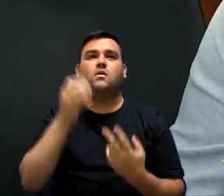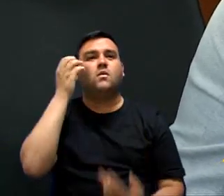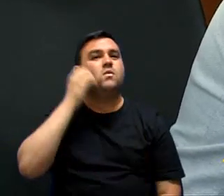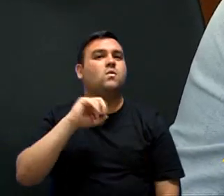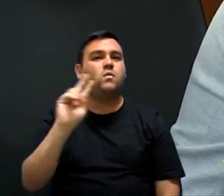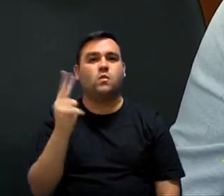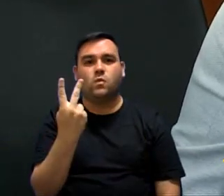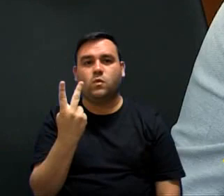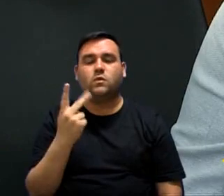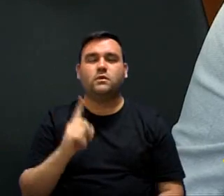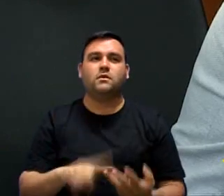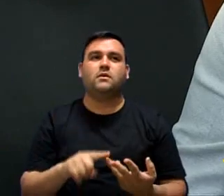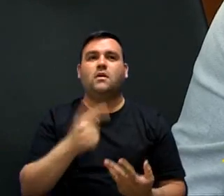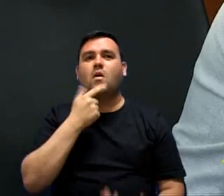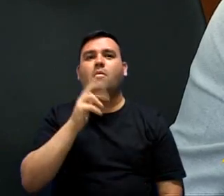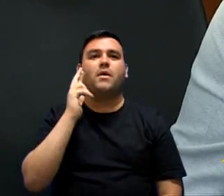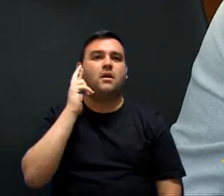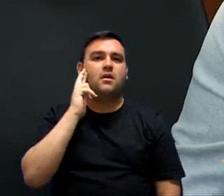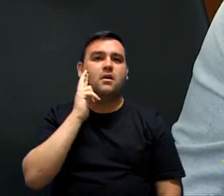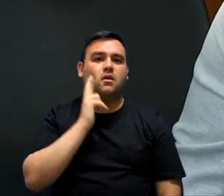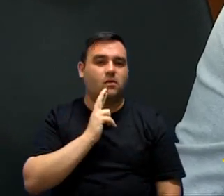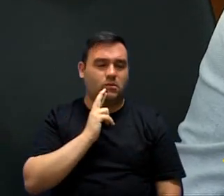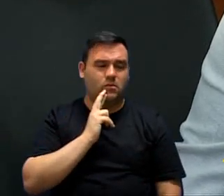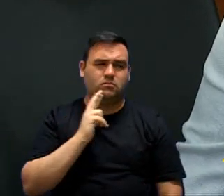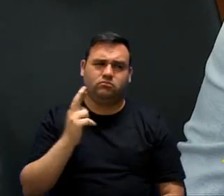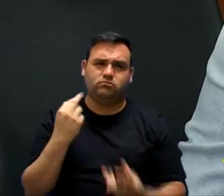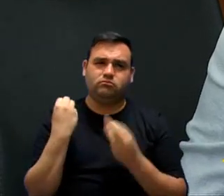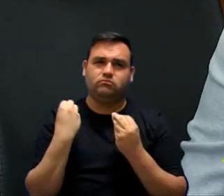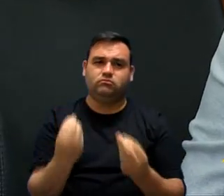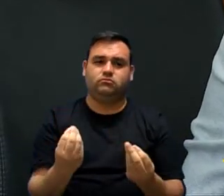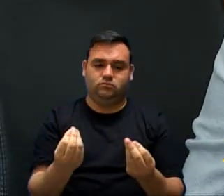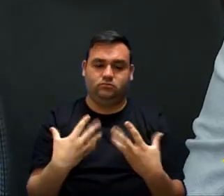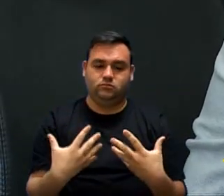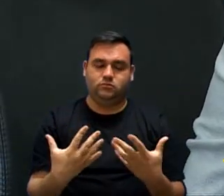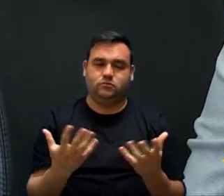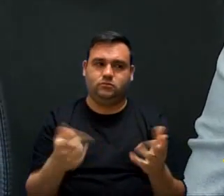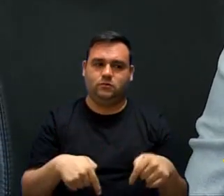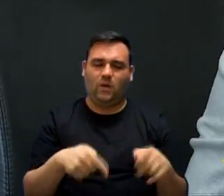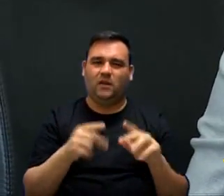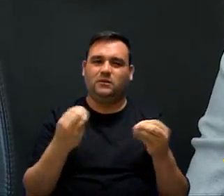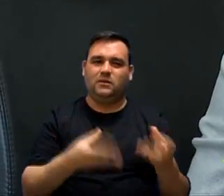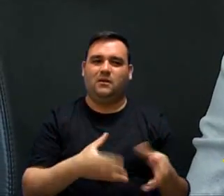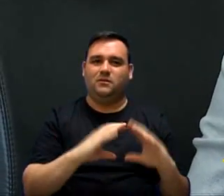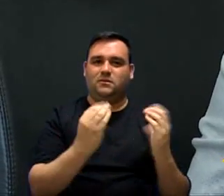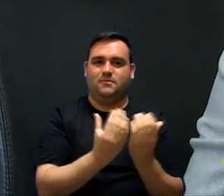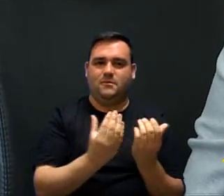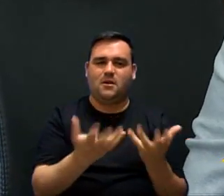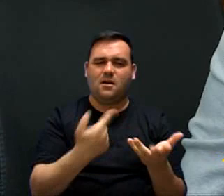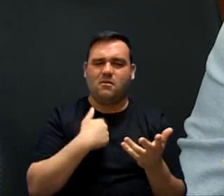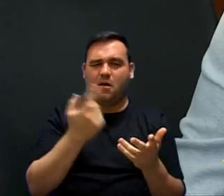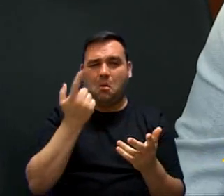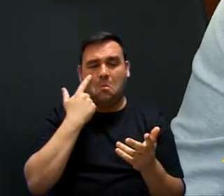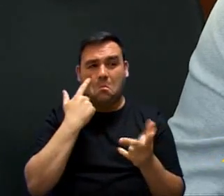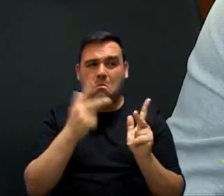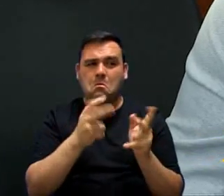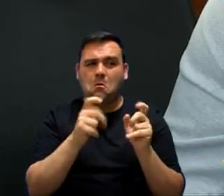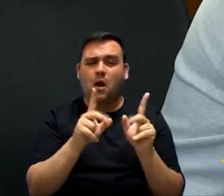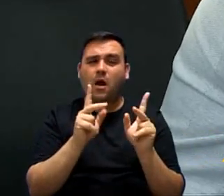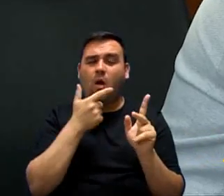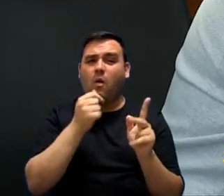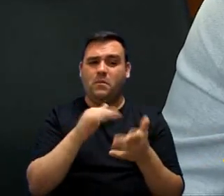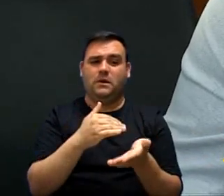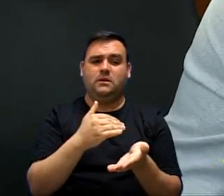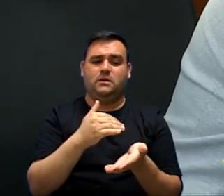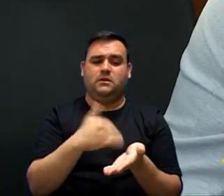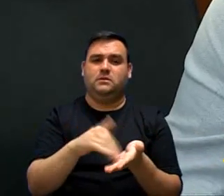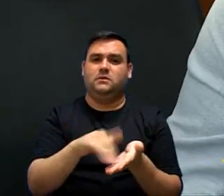Hudson e... O Renan. Renan, né? Foi enviado para cá. A meu ver, é o mesmo secretário